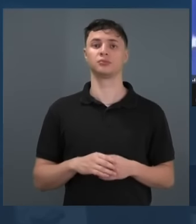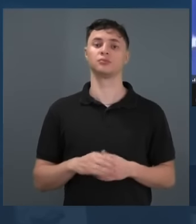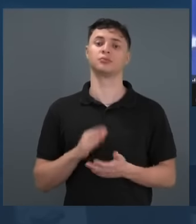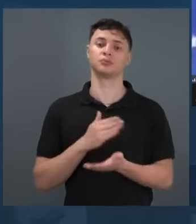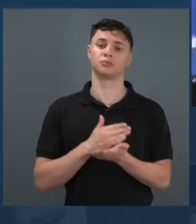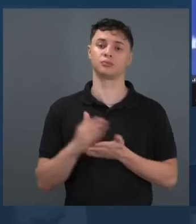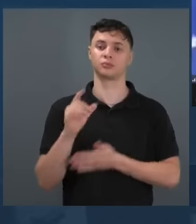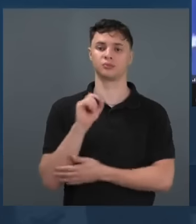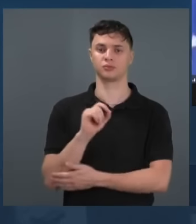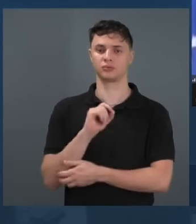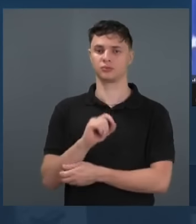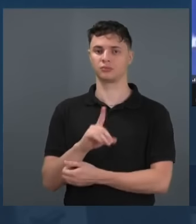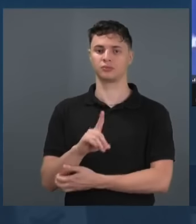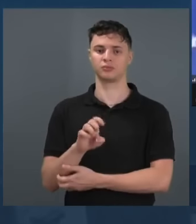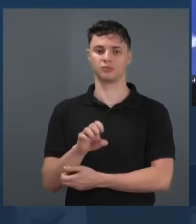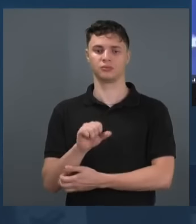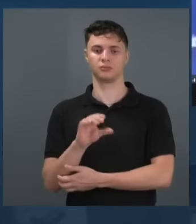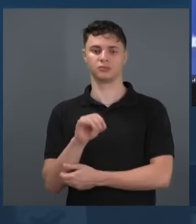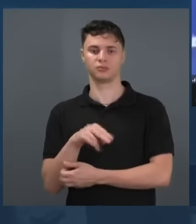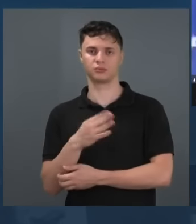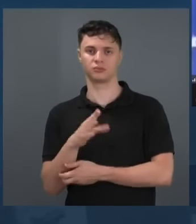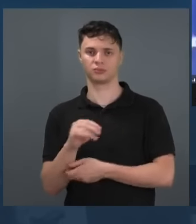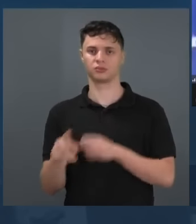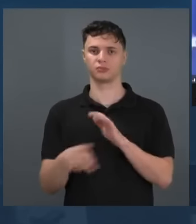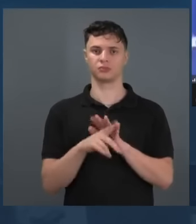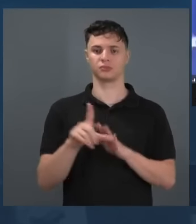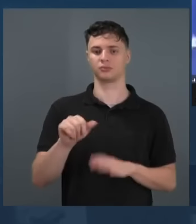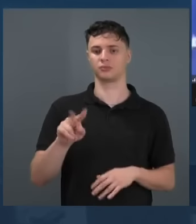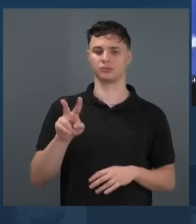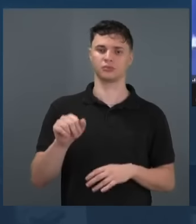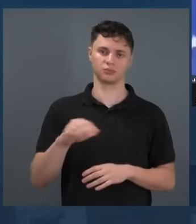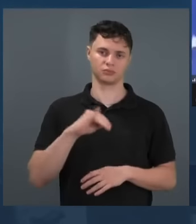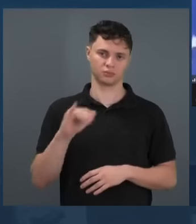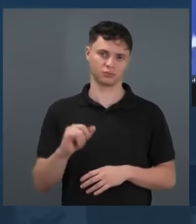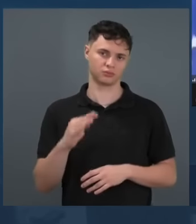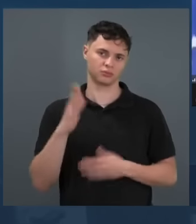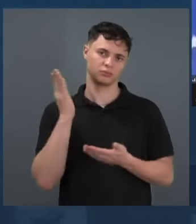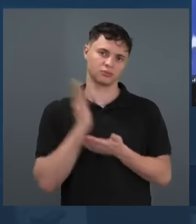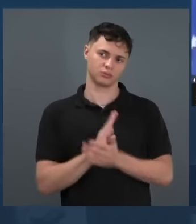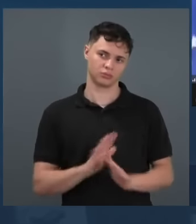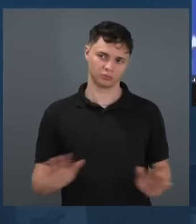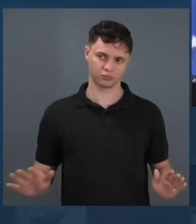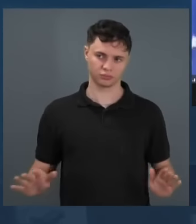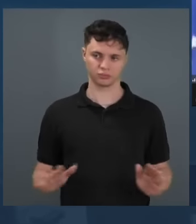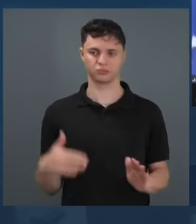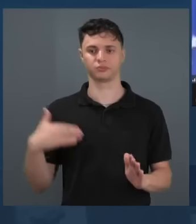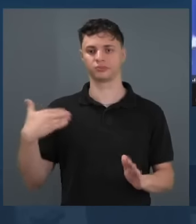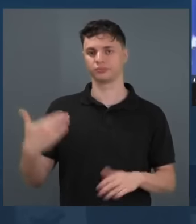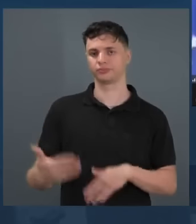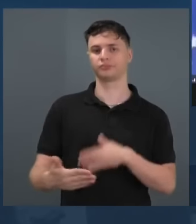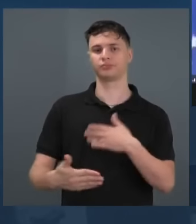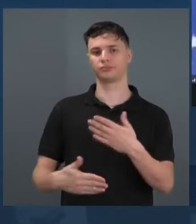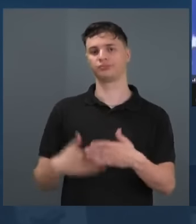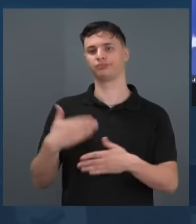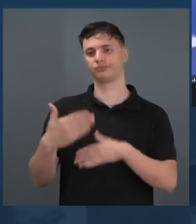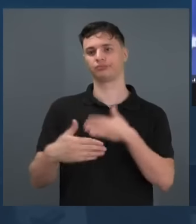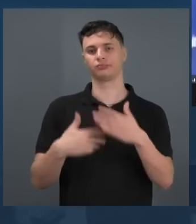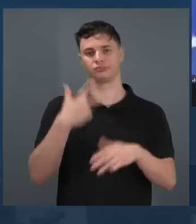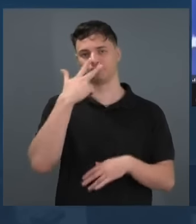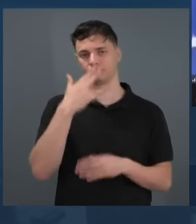a desconstrução da Lava Jato. Foi devastada, dia após dia,